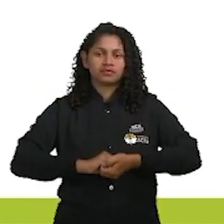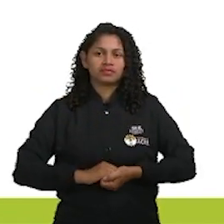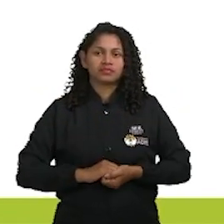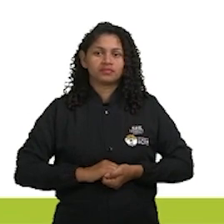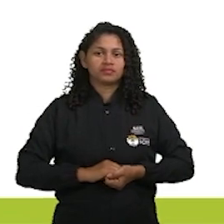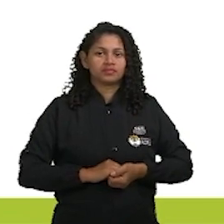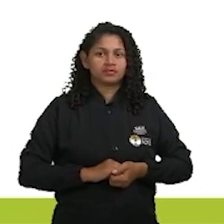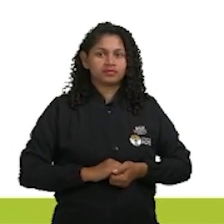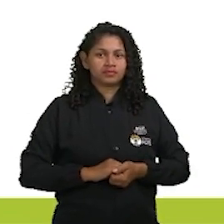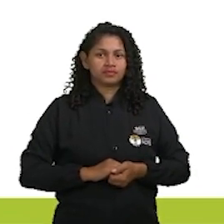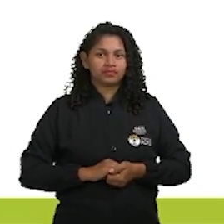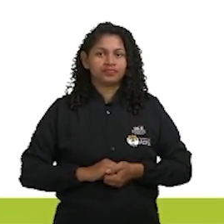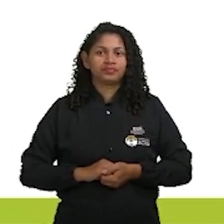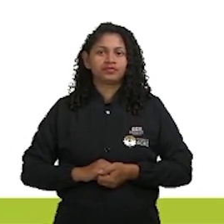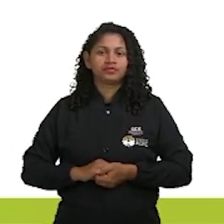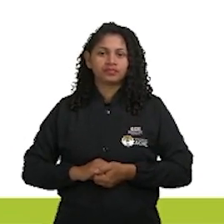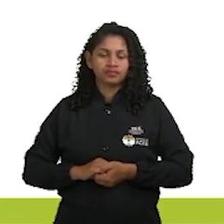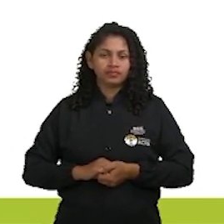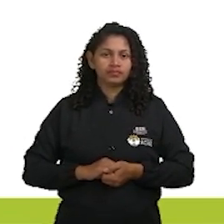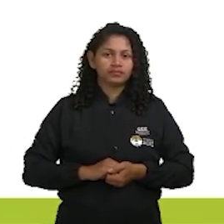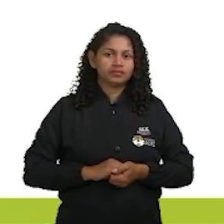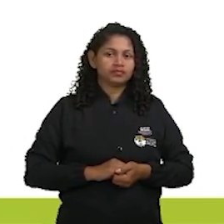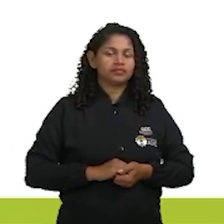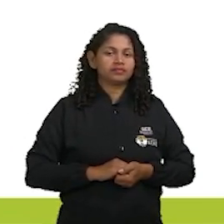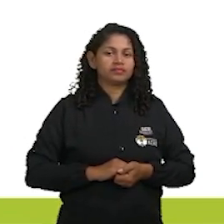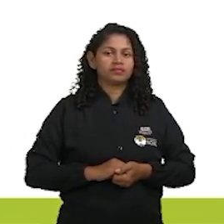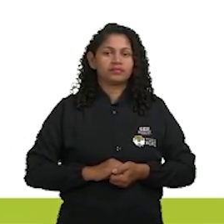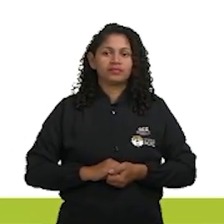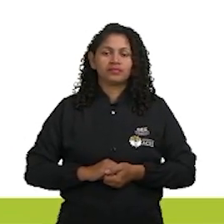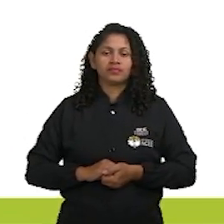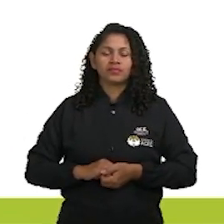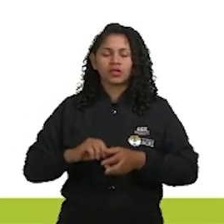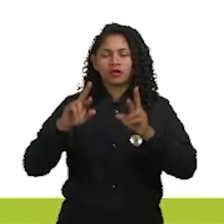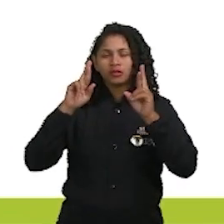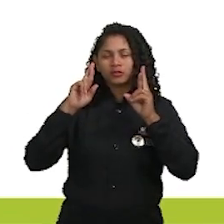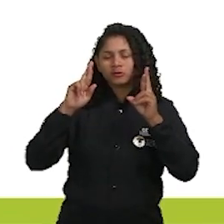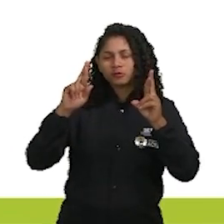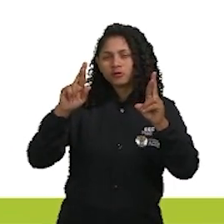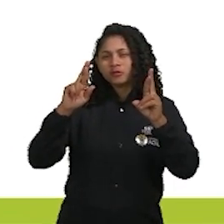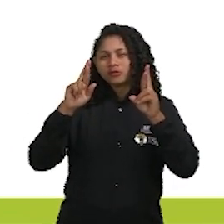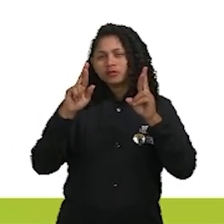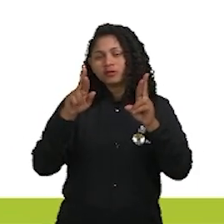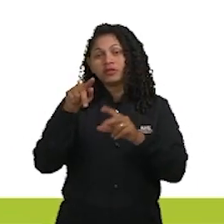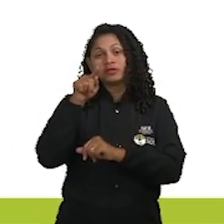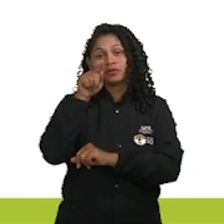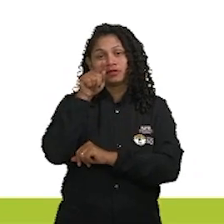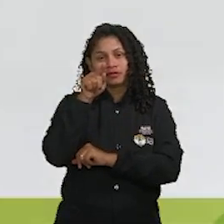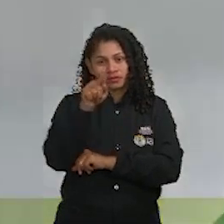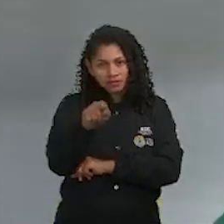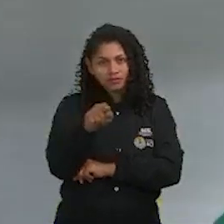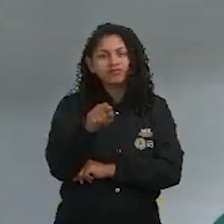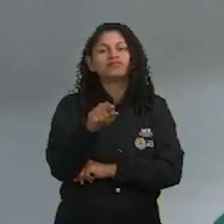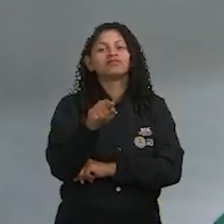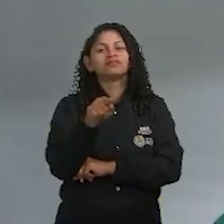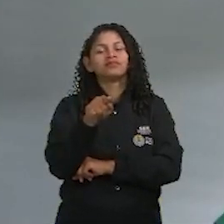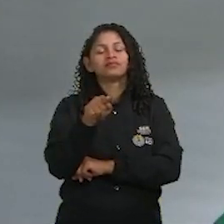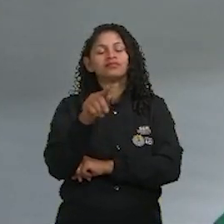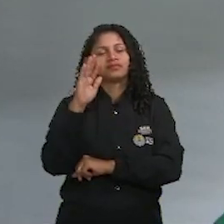corante, alternativa B. Espero muito aí que você tenha